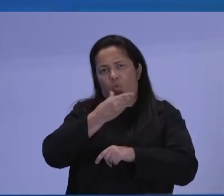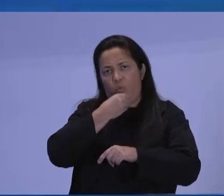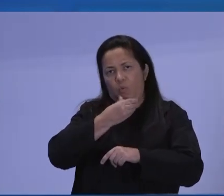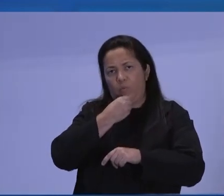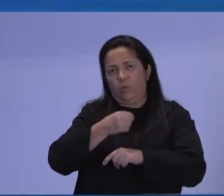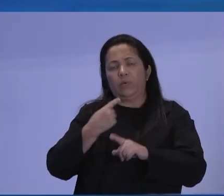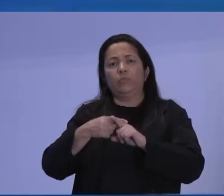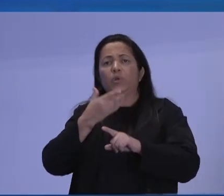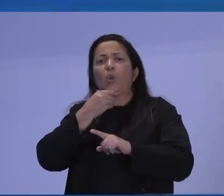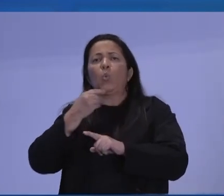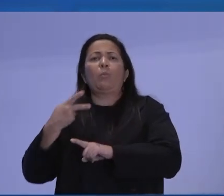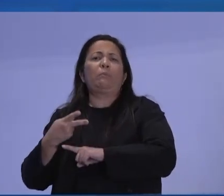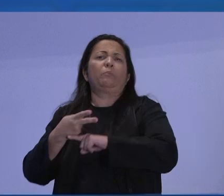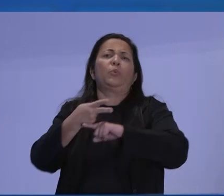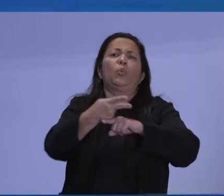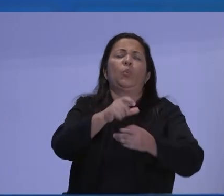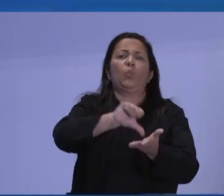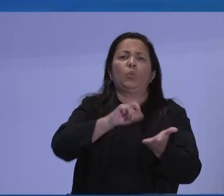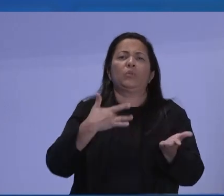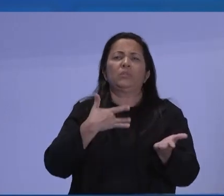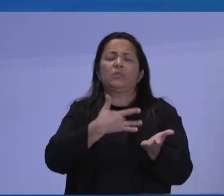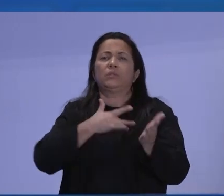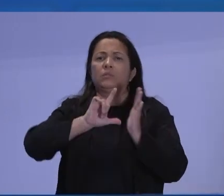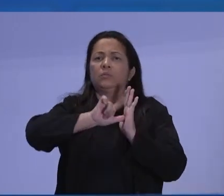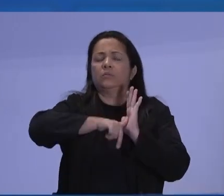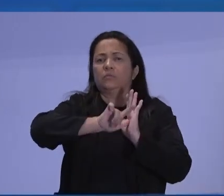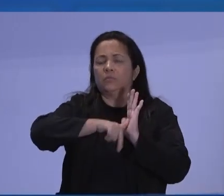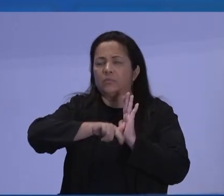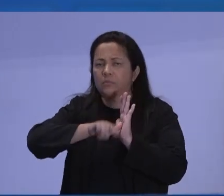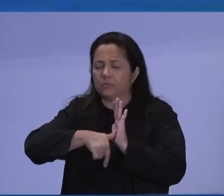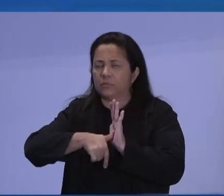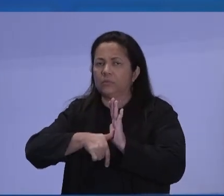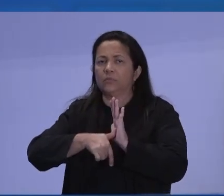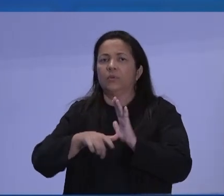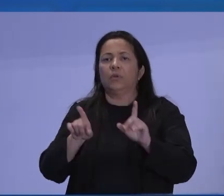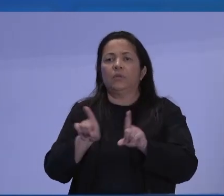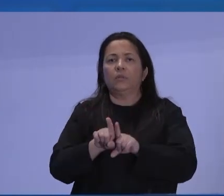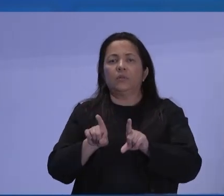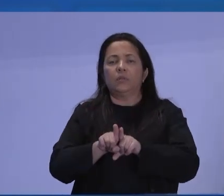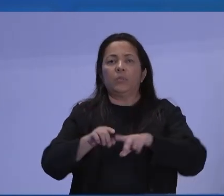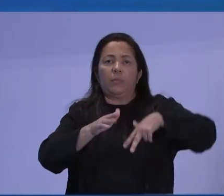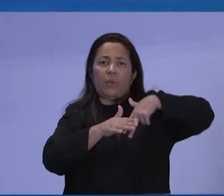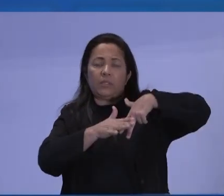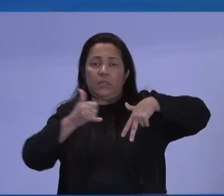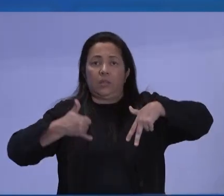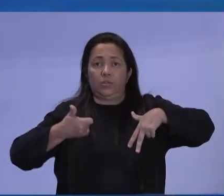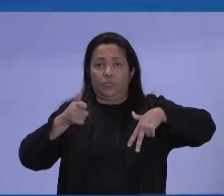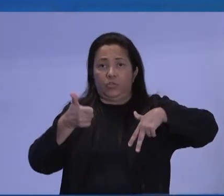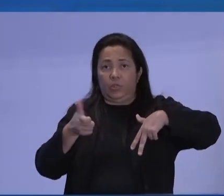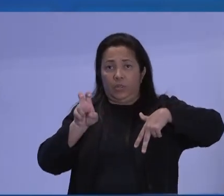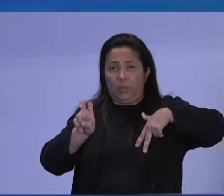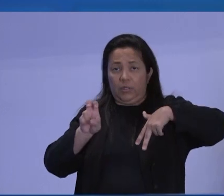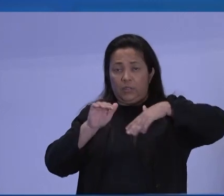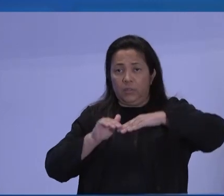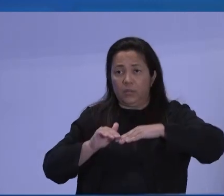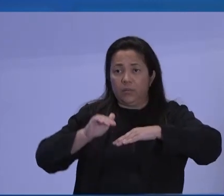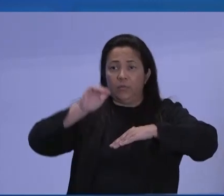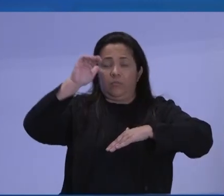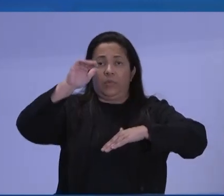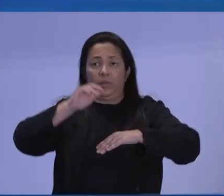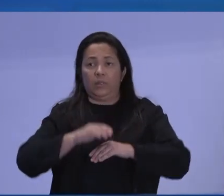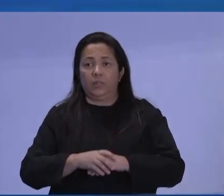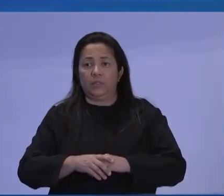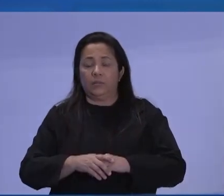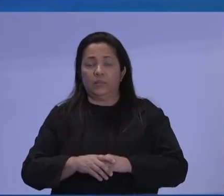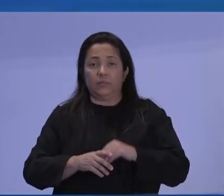serviço de saúde, acomete principalmente pacientes com mais de 15 anos, mas o nosso foco é menores de 15 anos,